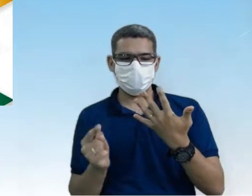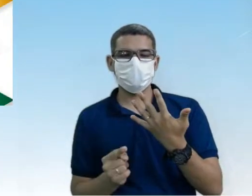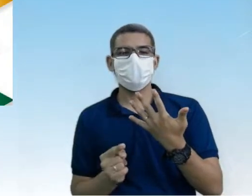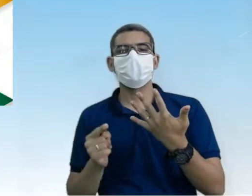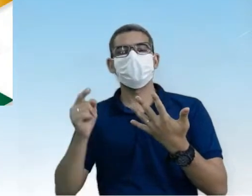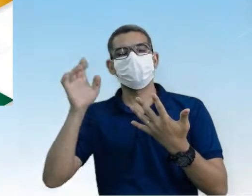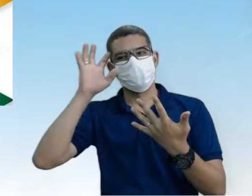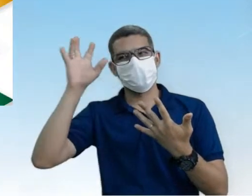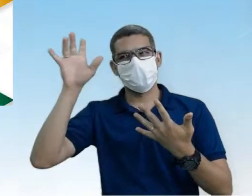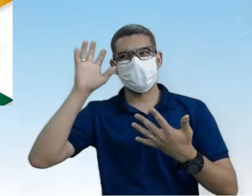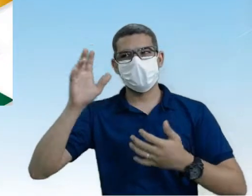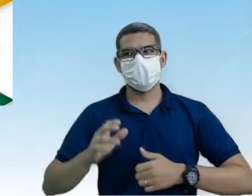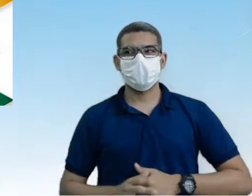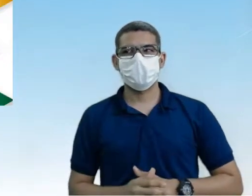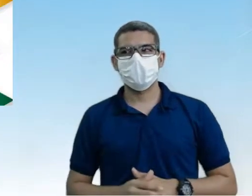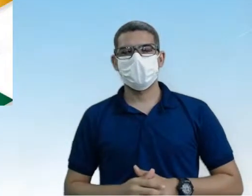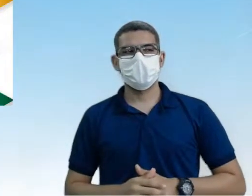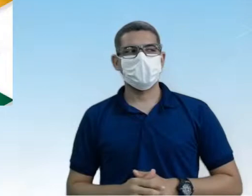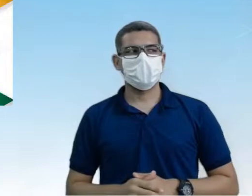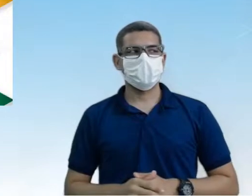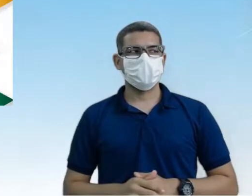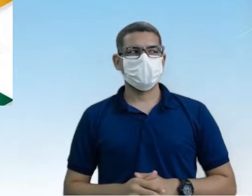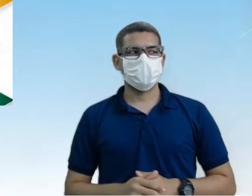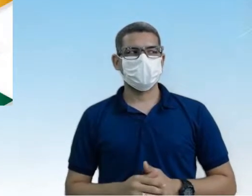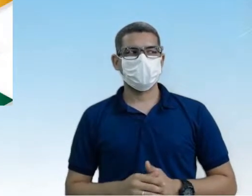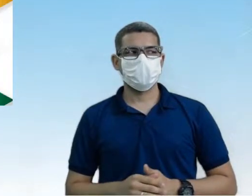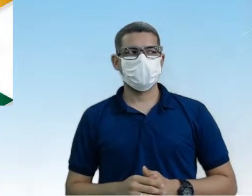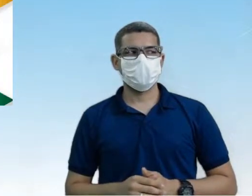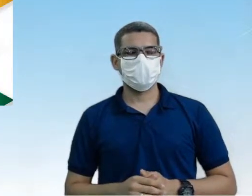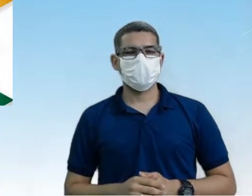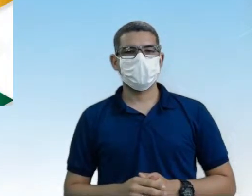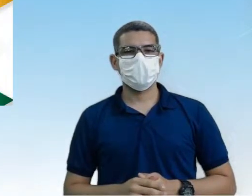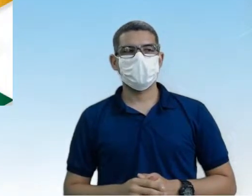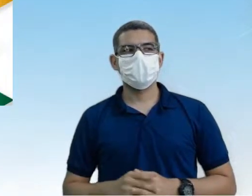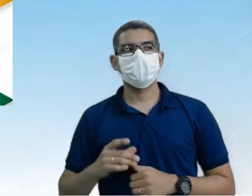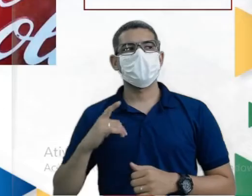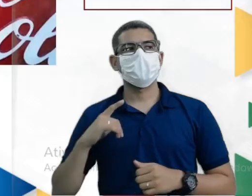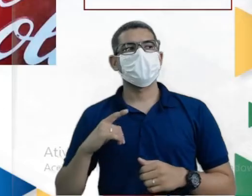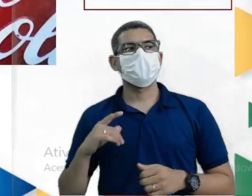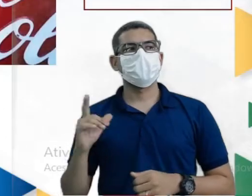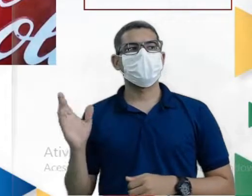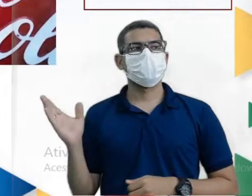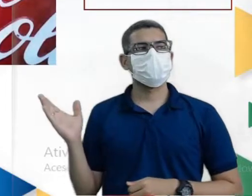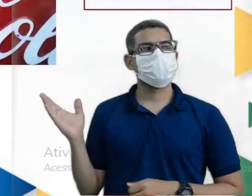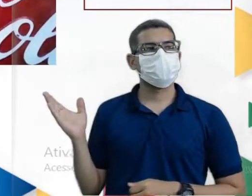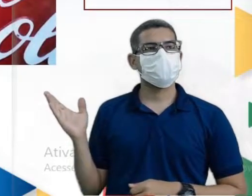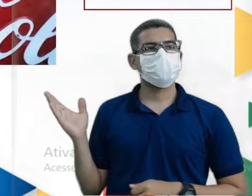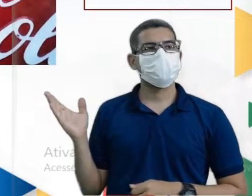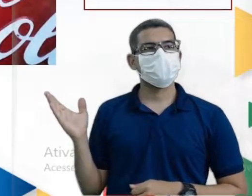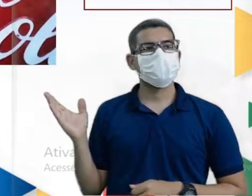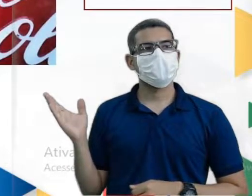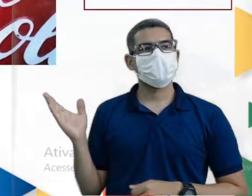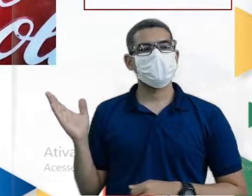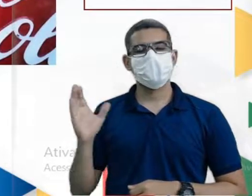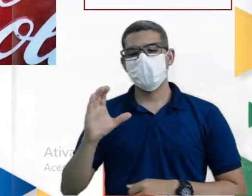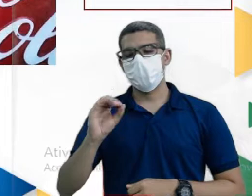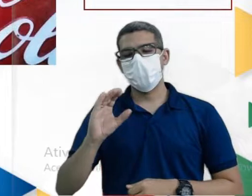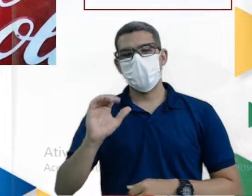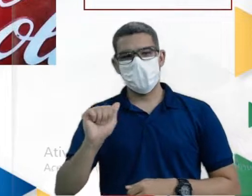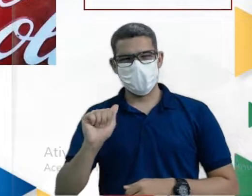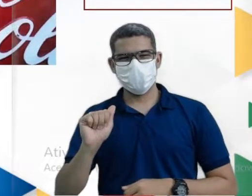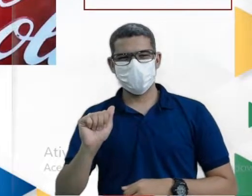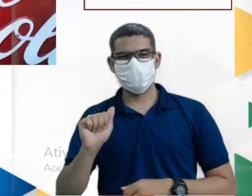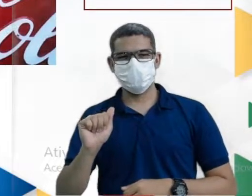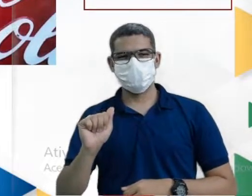pensar. First point, primeiro ponto tem aí no nosso quadradinho, a commercial function. Ela tem uma função